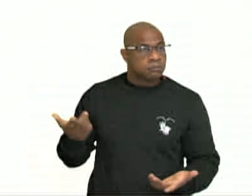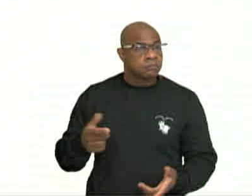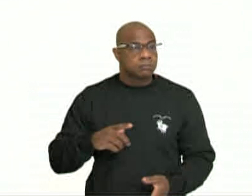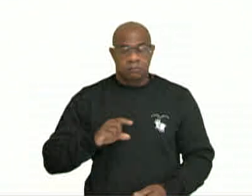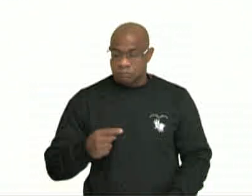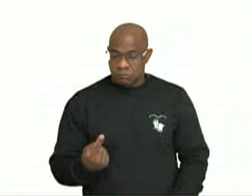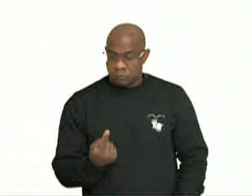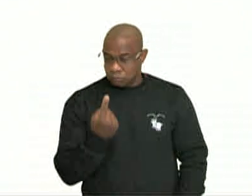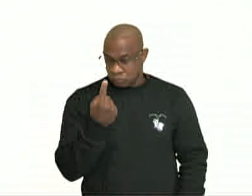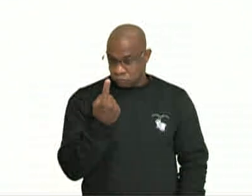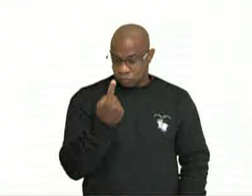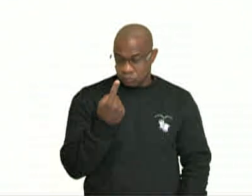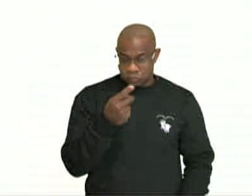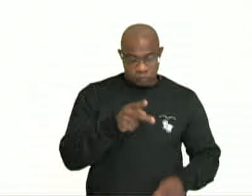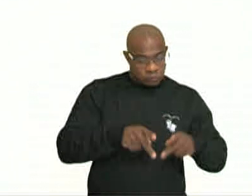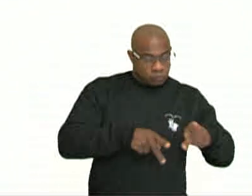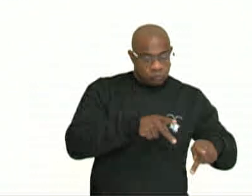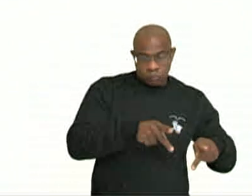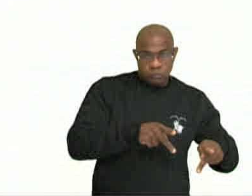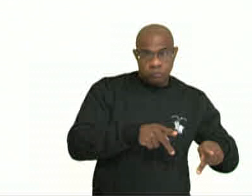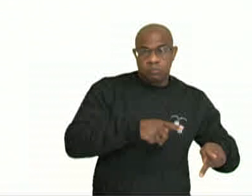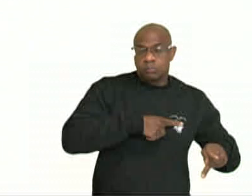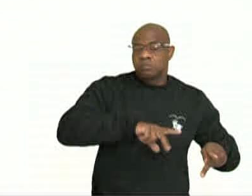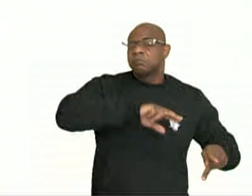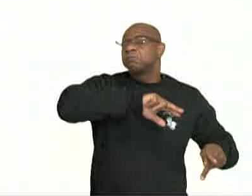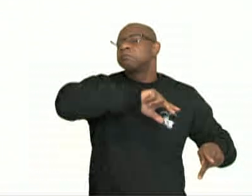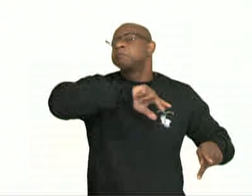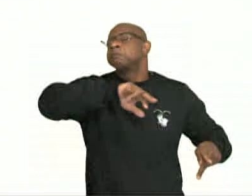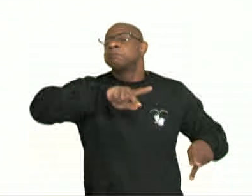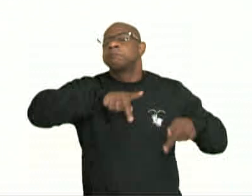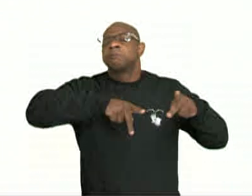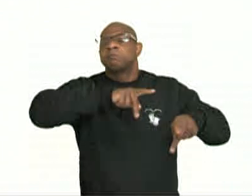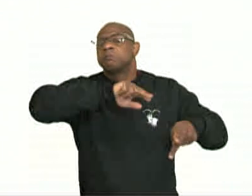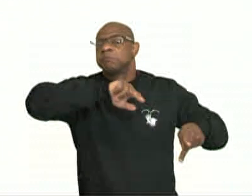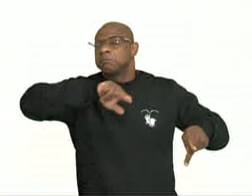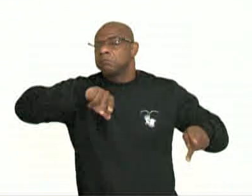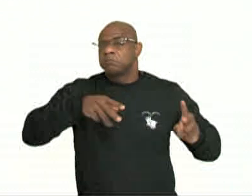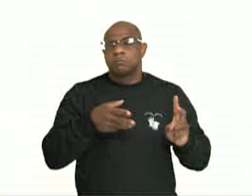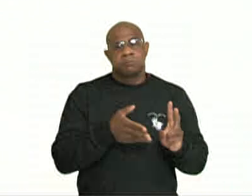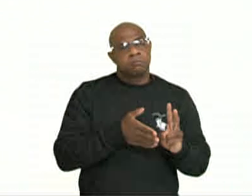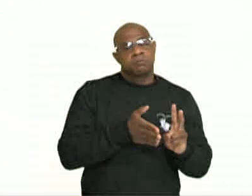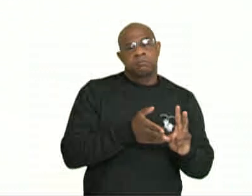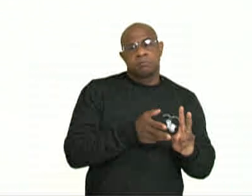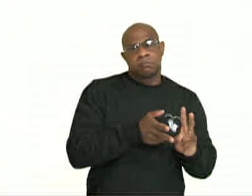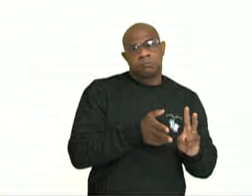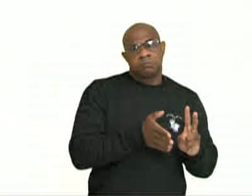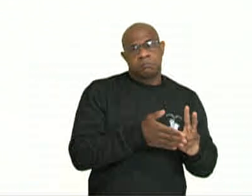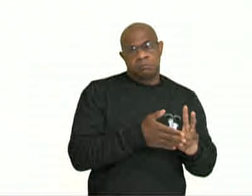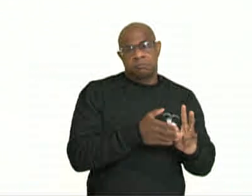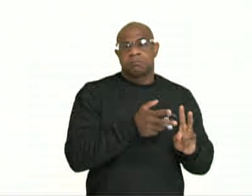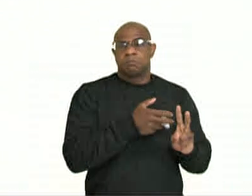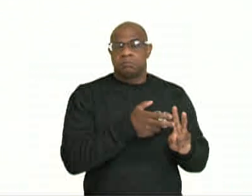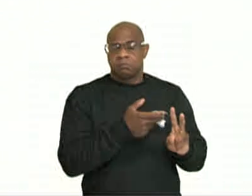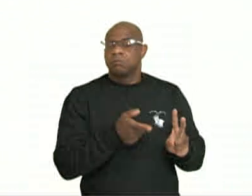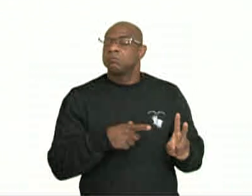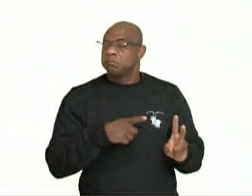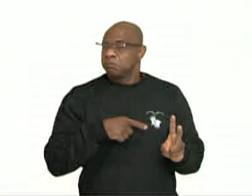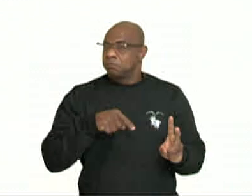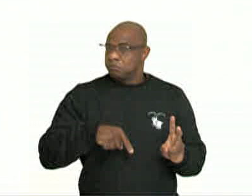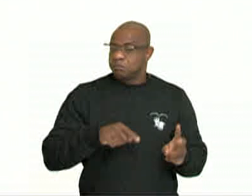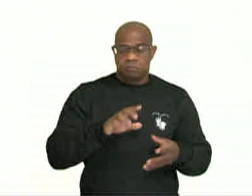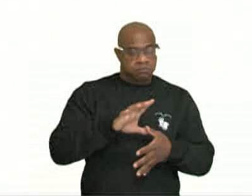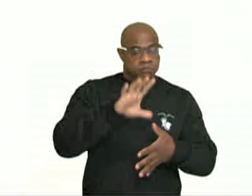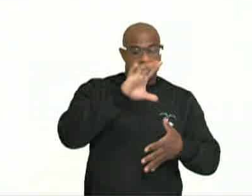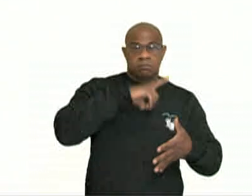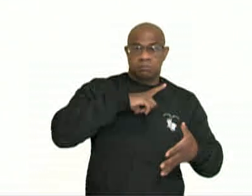um povo, o índio, e sim vários povos, né, ameríndios ou povos originários da